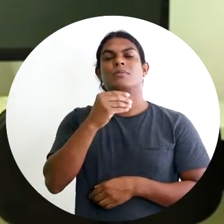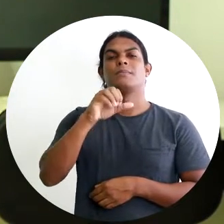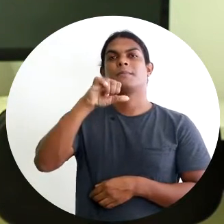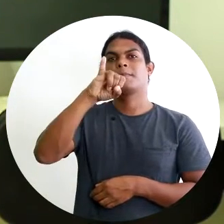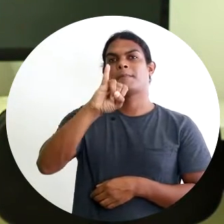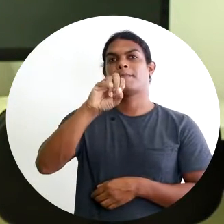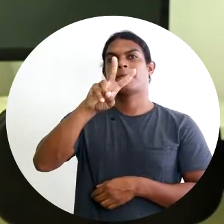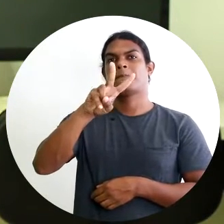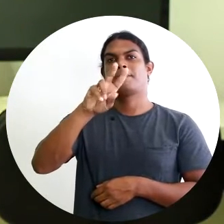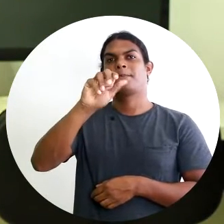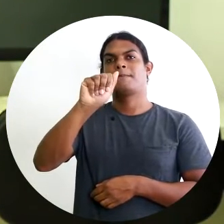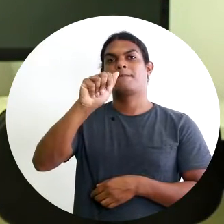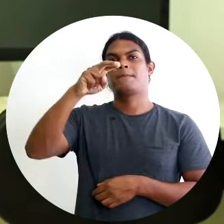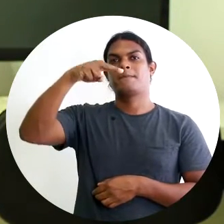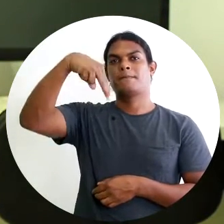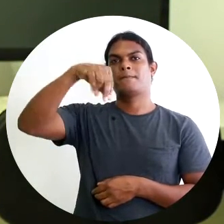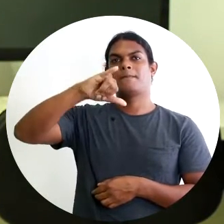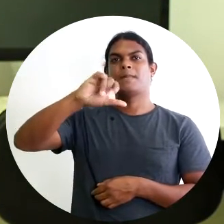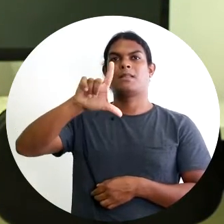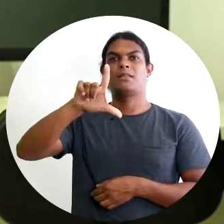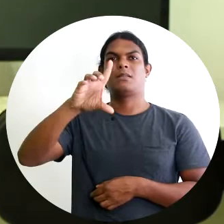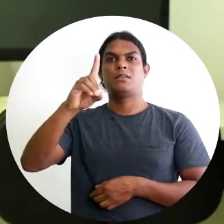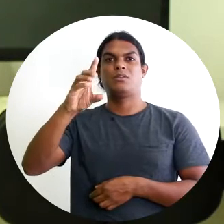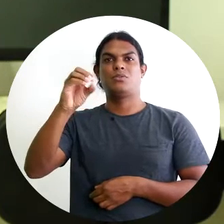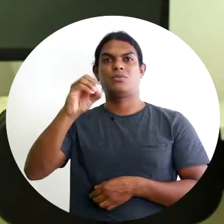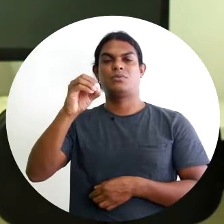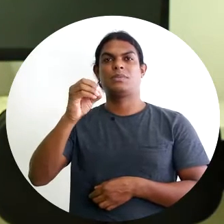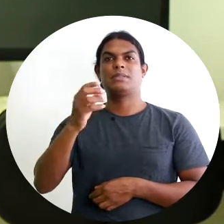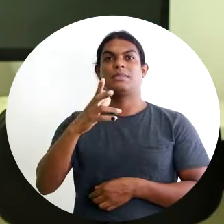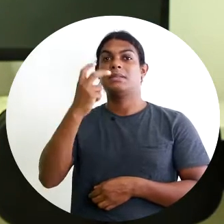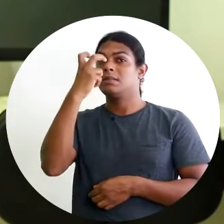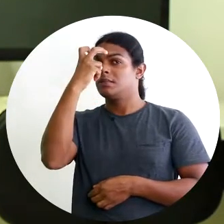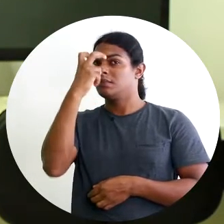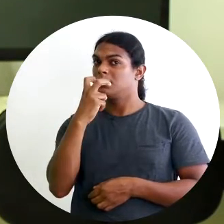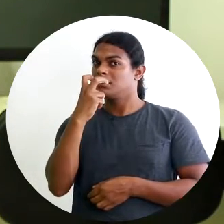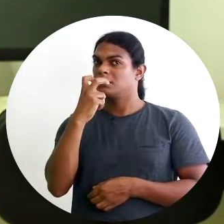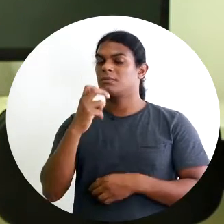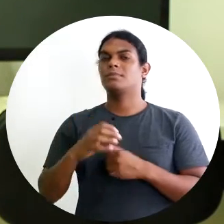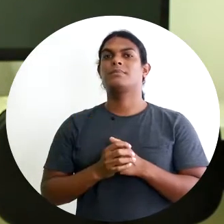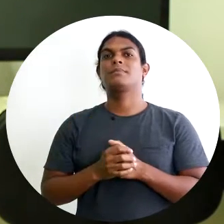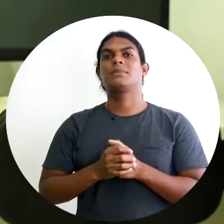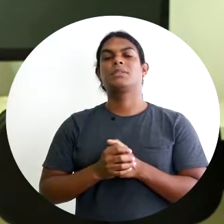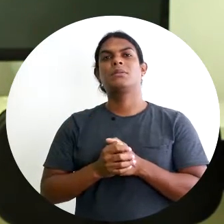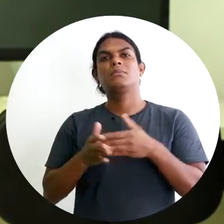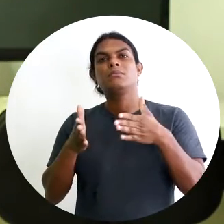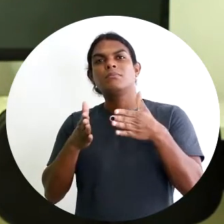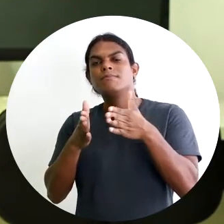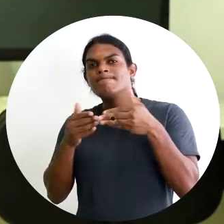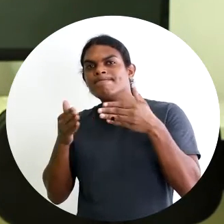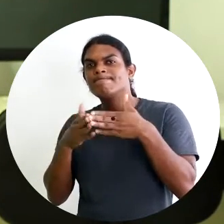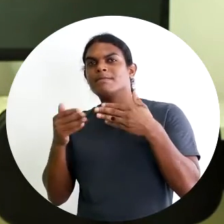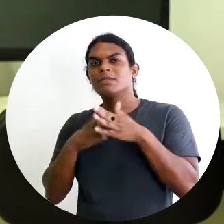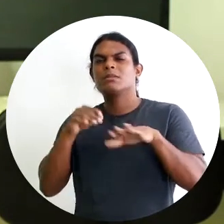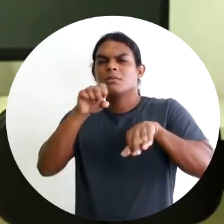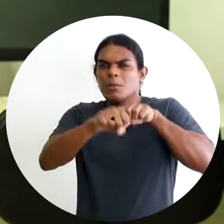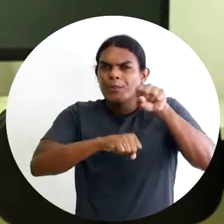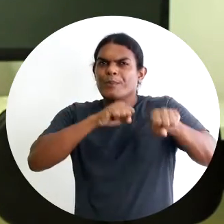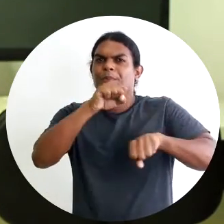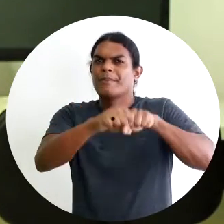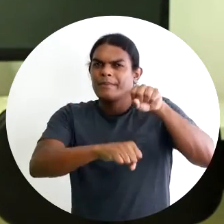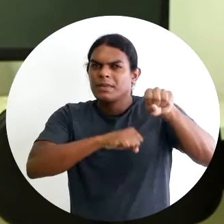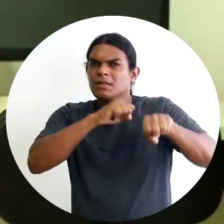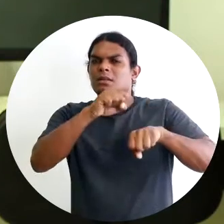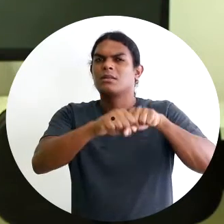amigo, ele é um deficiente visual. Então ele me chamou para a gente dar uma pedalada, como ele diz, né? Vamos dar uma pedalada de bike